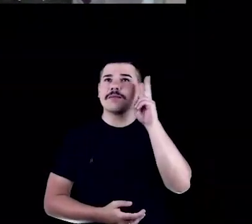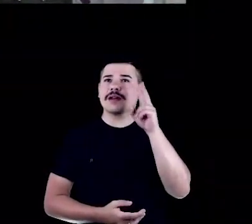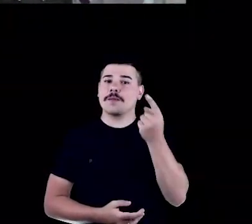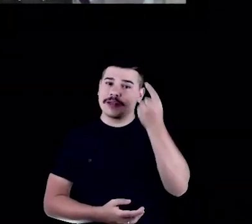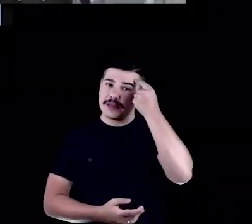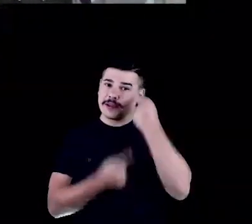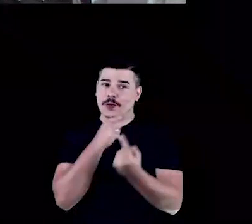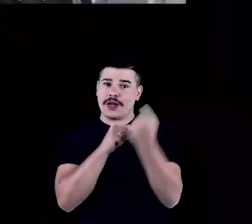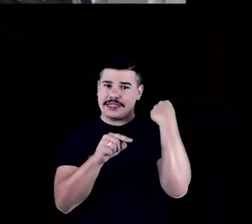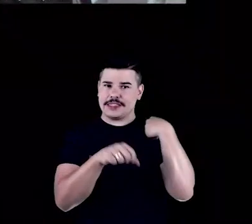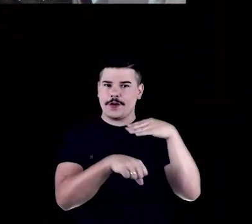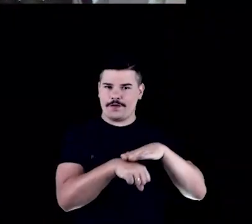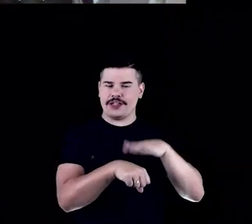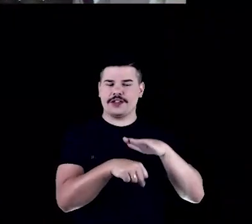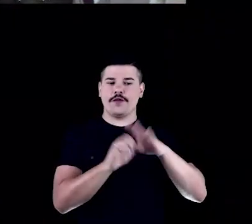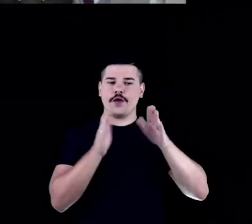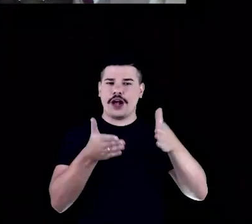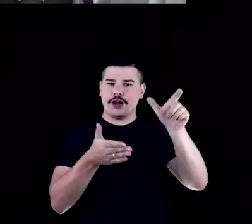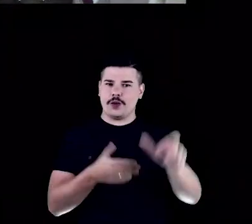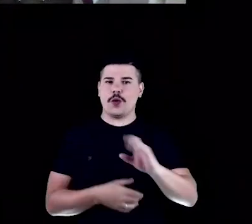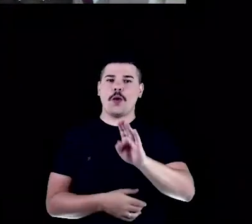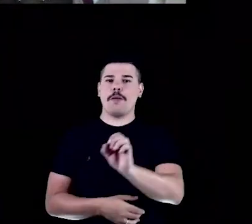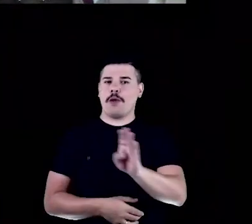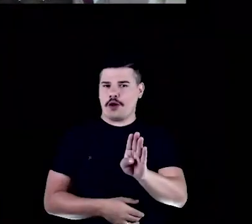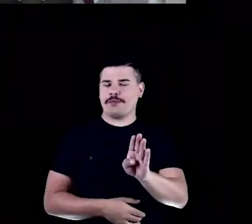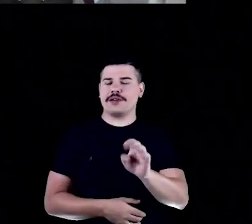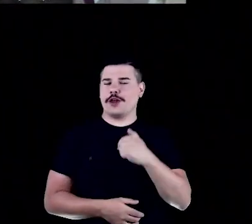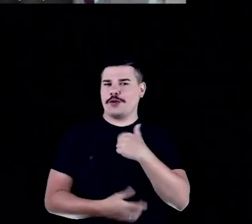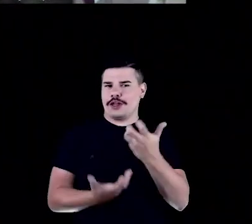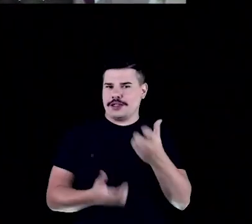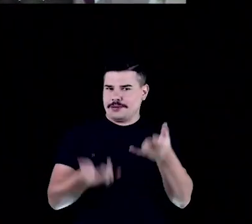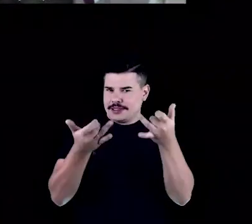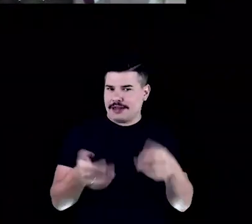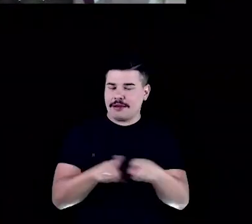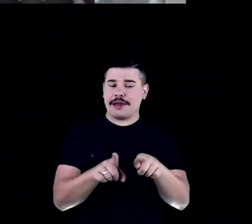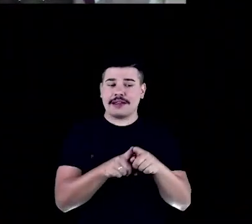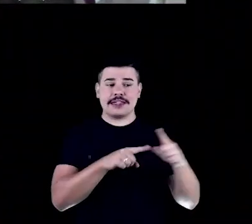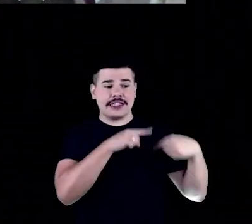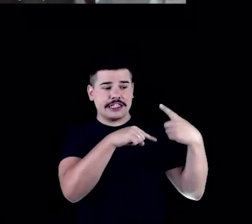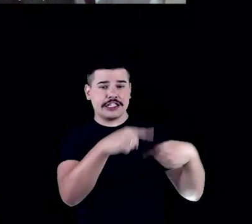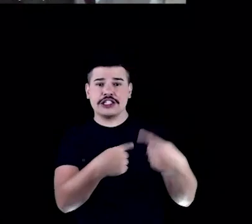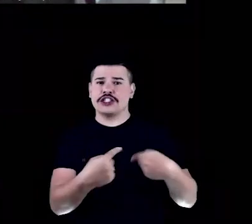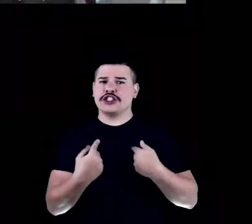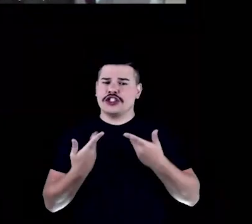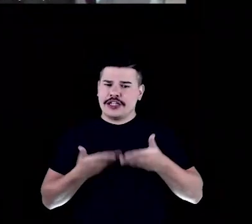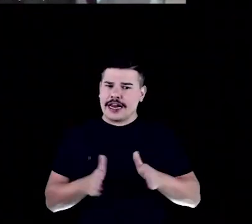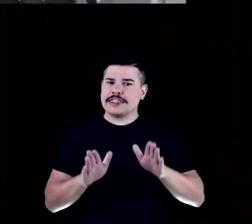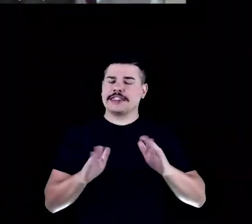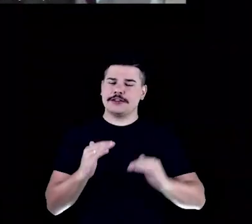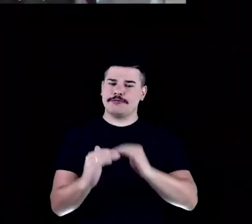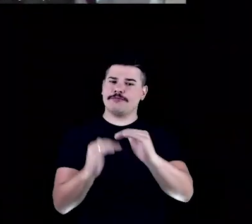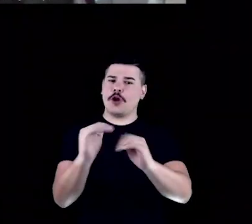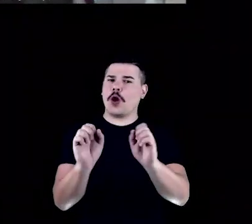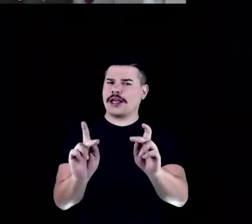Eu lembrei, tem um pensamento que eu tinha perdido antes, a partir da fala do Bob, eu queria retomar também. Dessa geração de vocês que já está